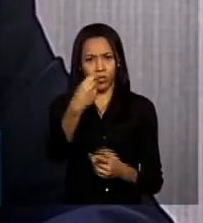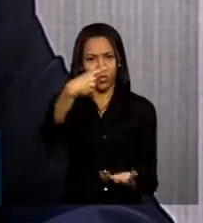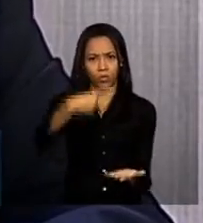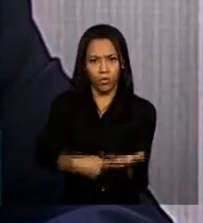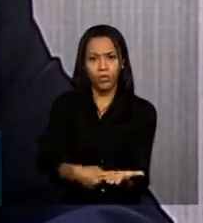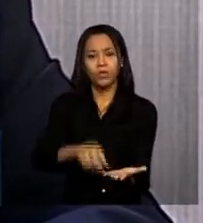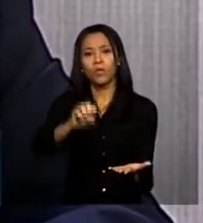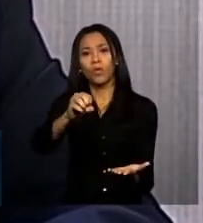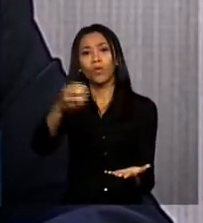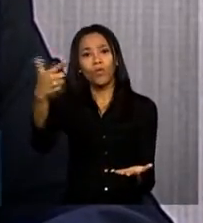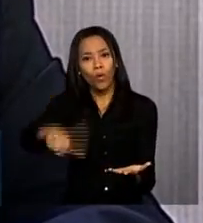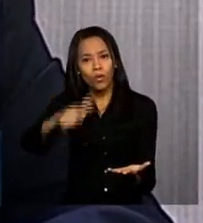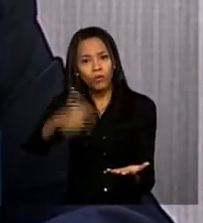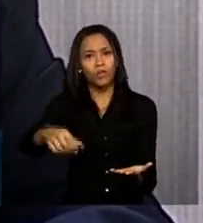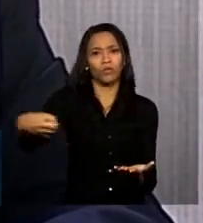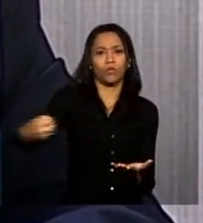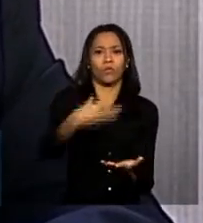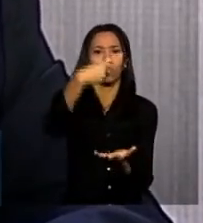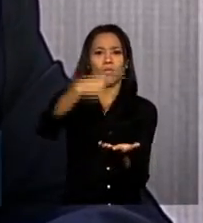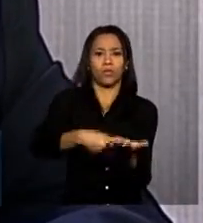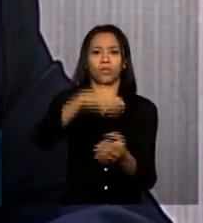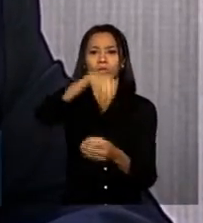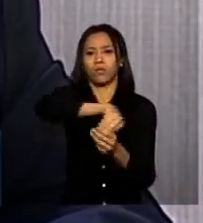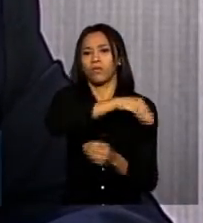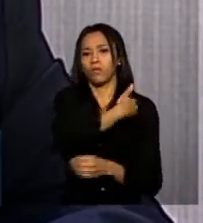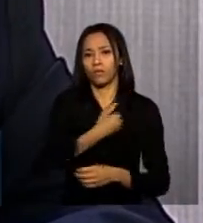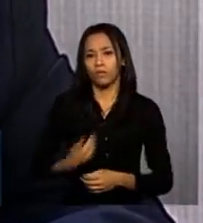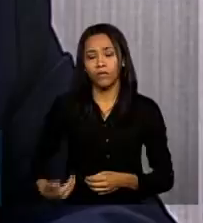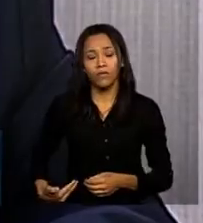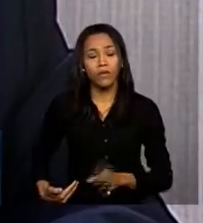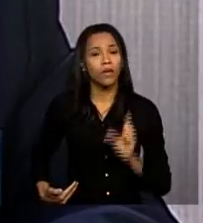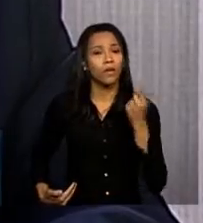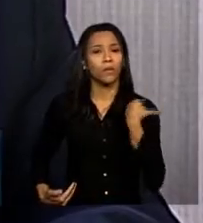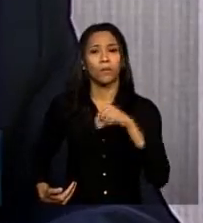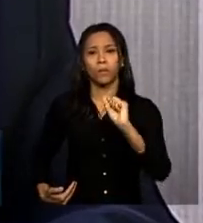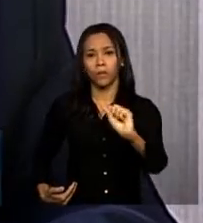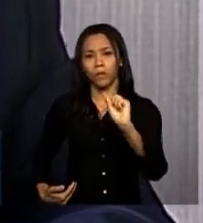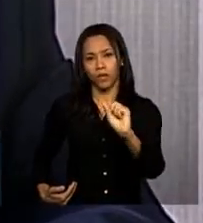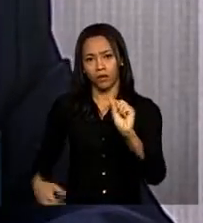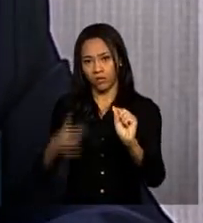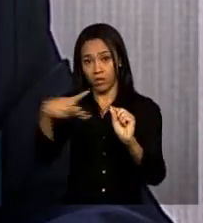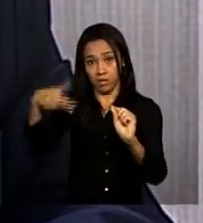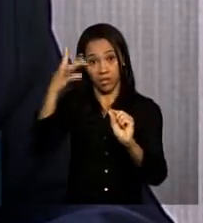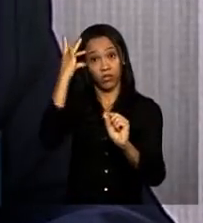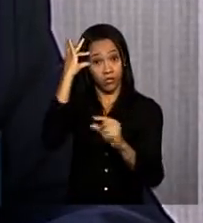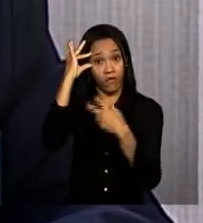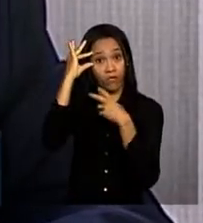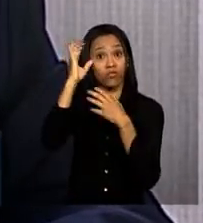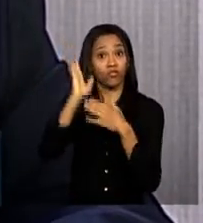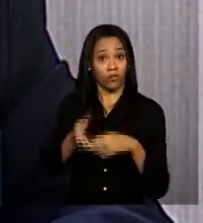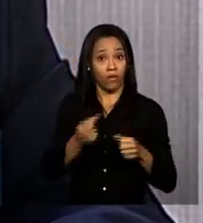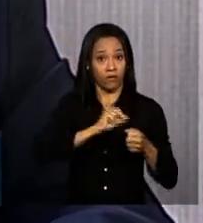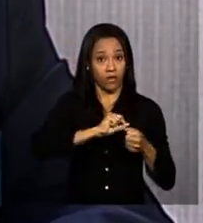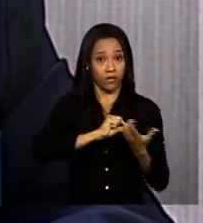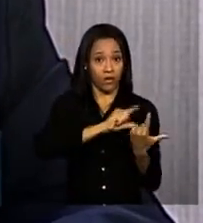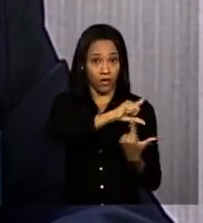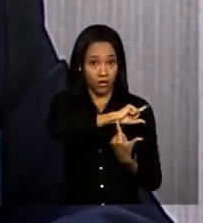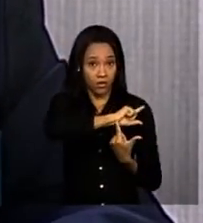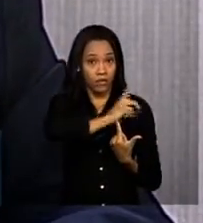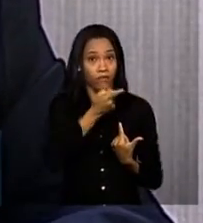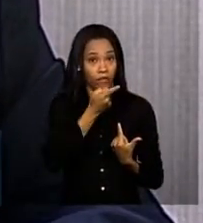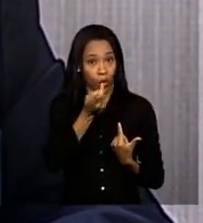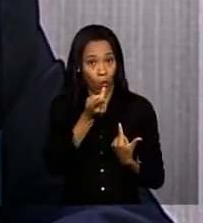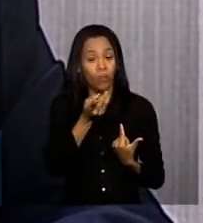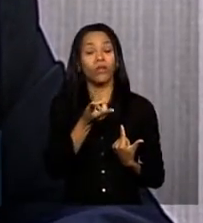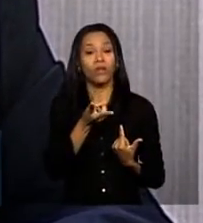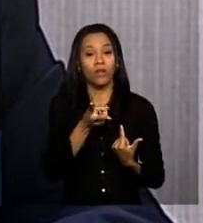ou renovamos um compromisso do nosso governo, aquilo que a presidenta Dilma fez, falou e